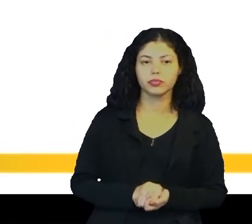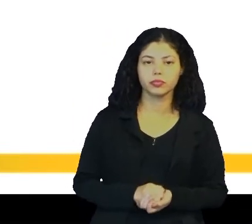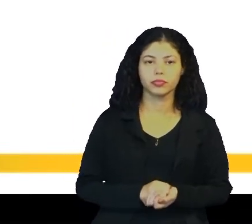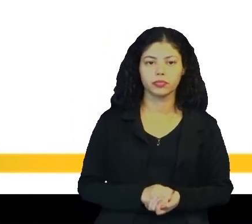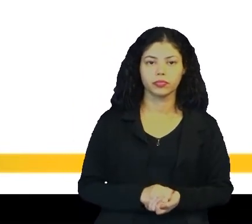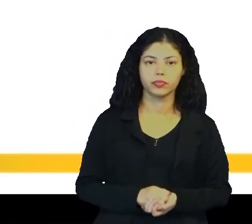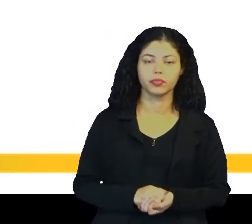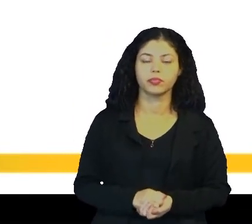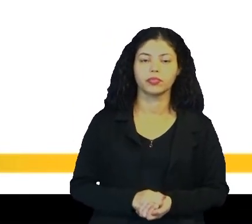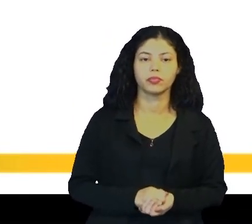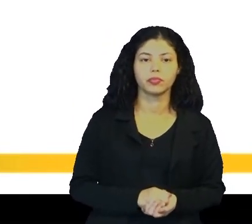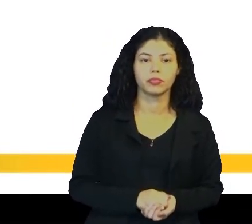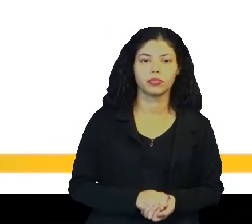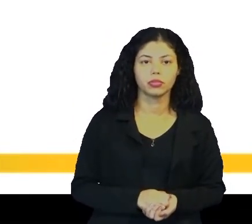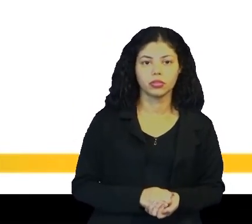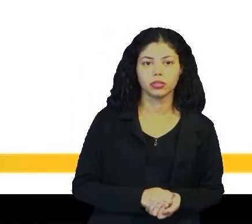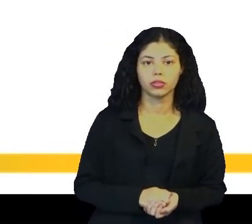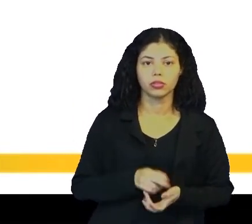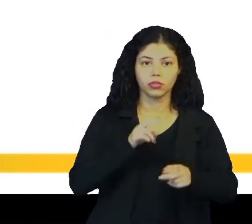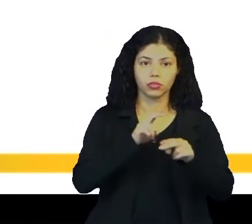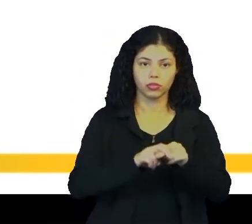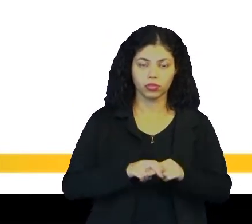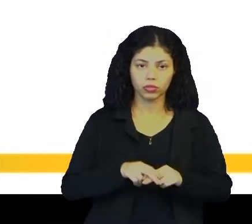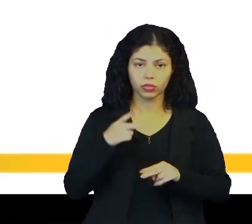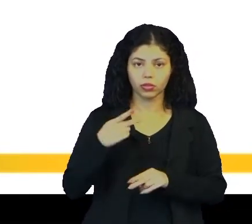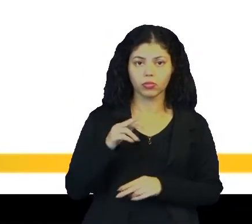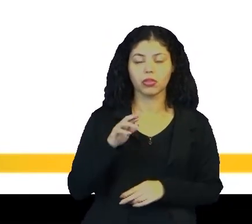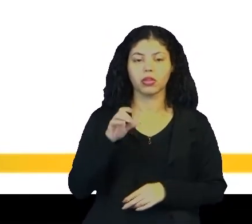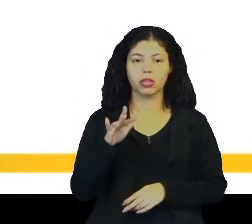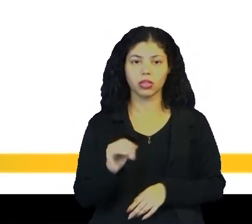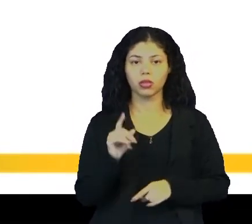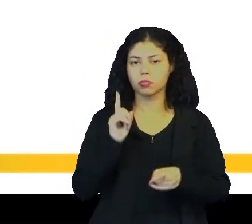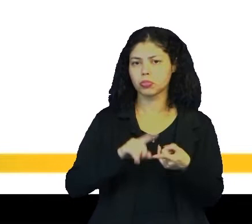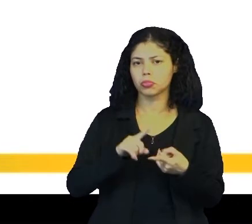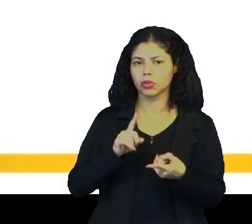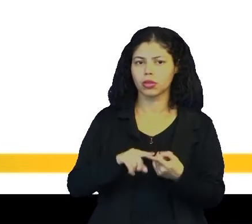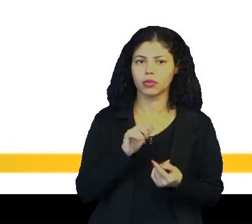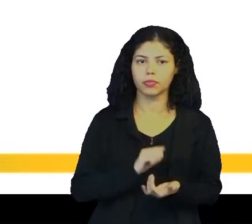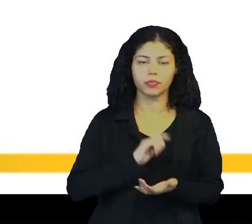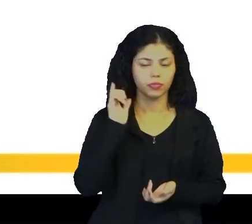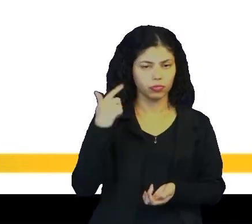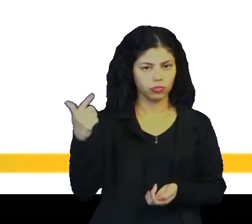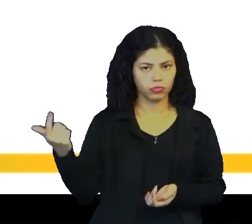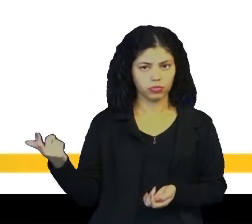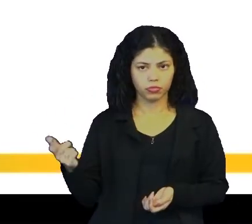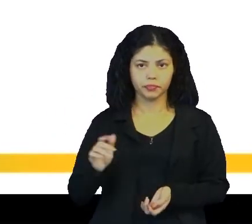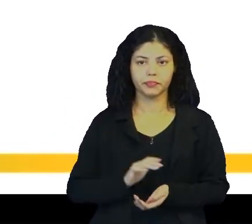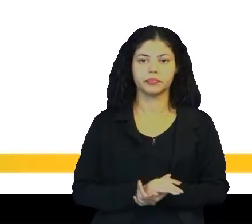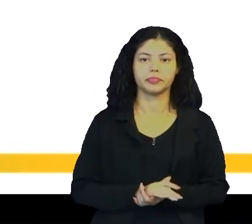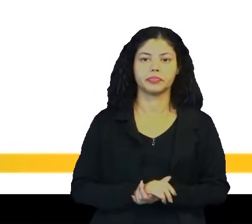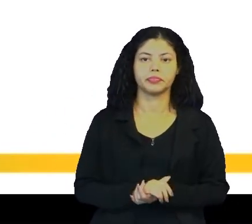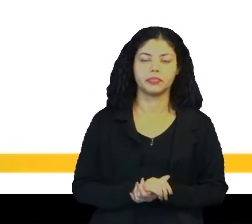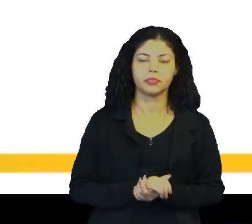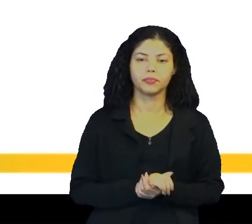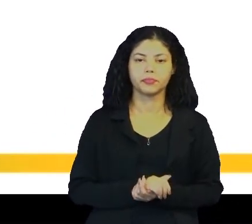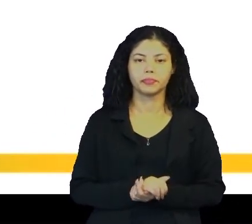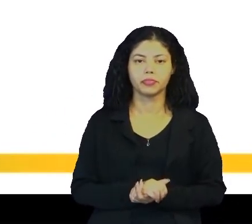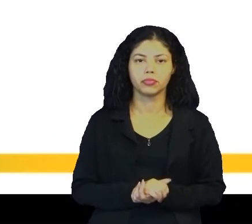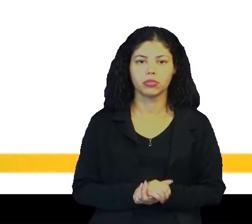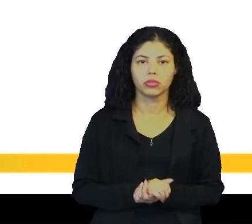utilizamos essas conjunções, portanto, porque, entre várias outras